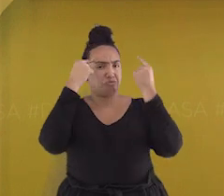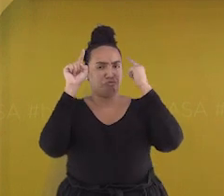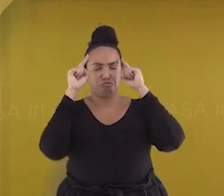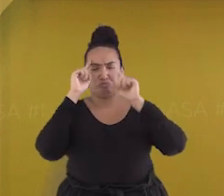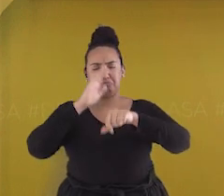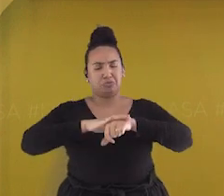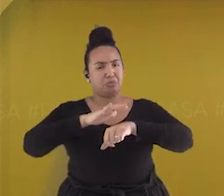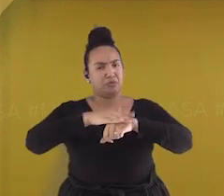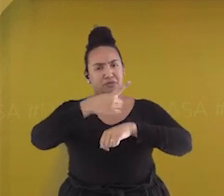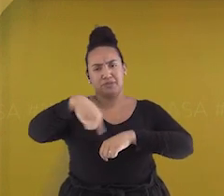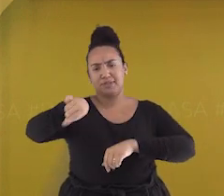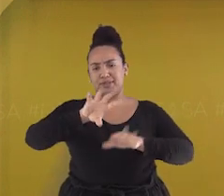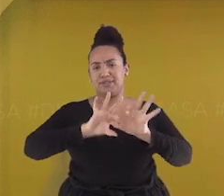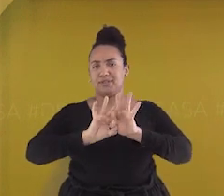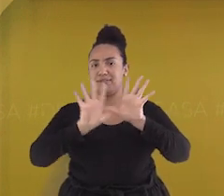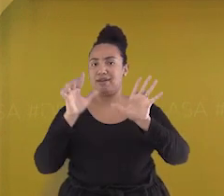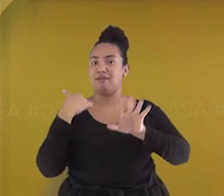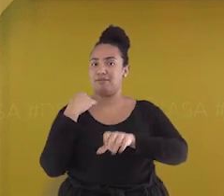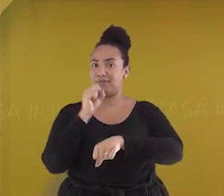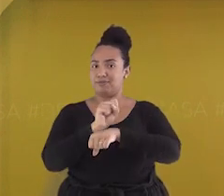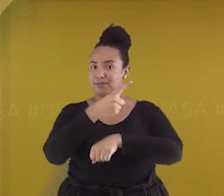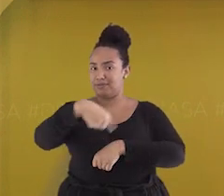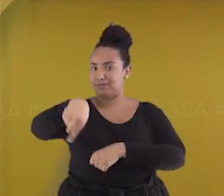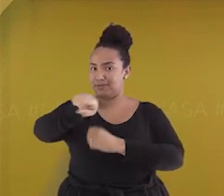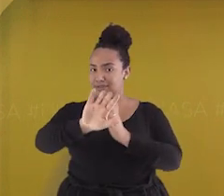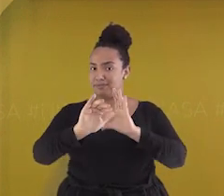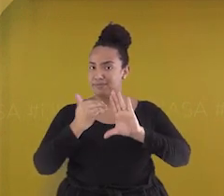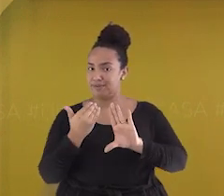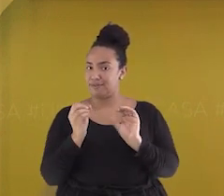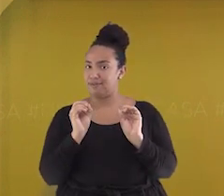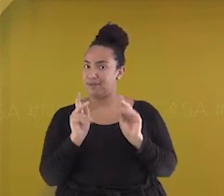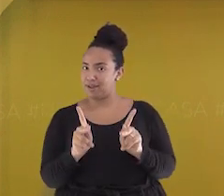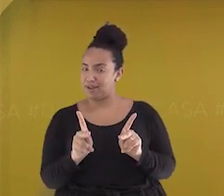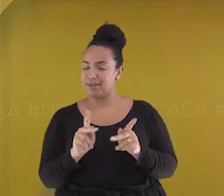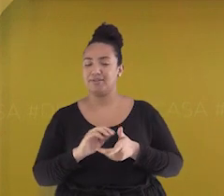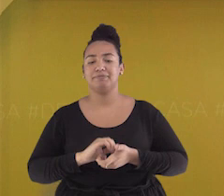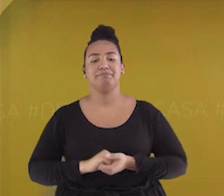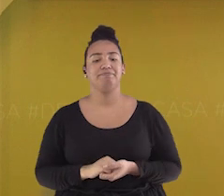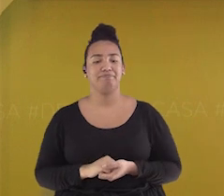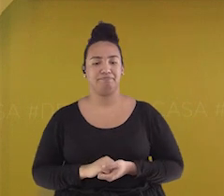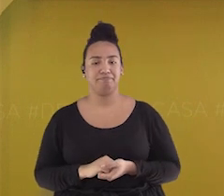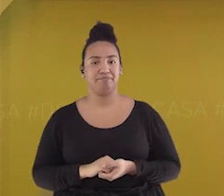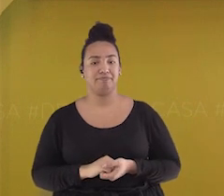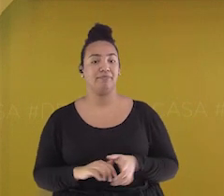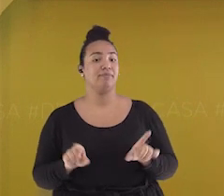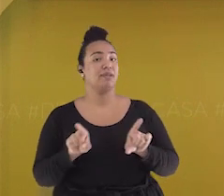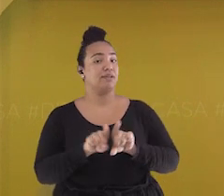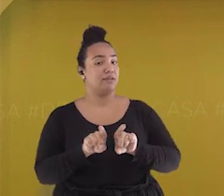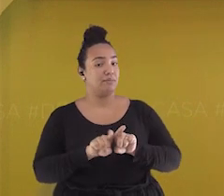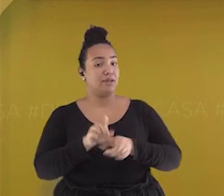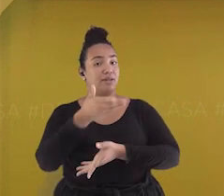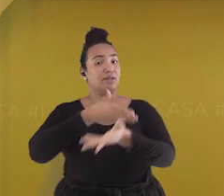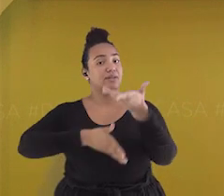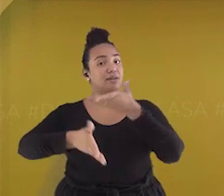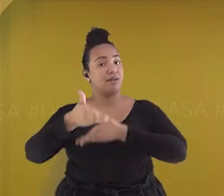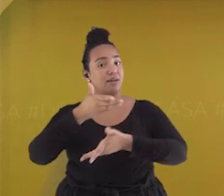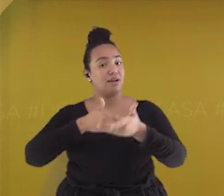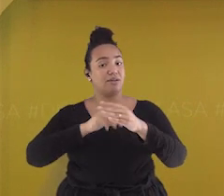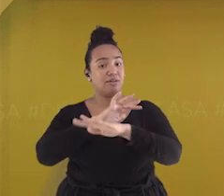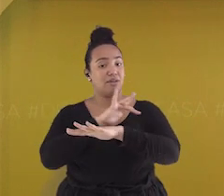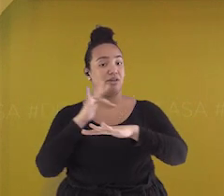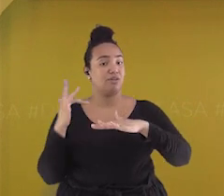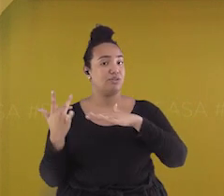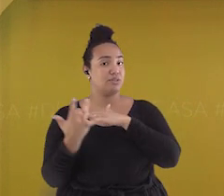criatividade de vocês. Vou esperar sua contribuição, viu? Não deixem de interagir conosco em nossas